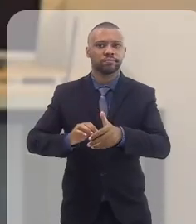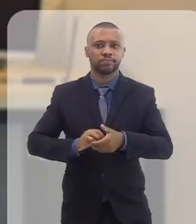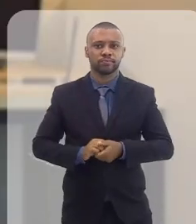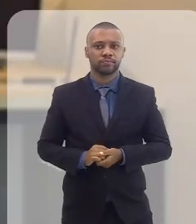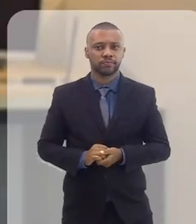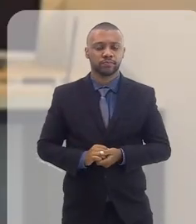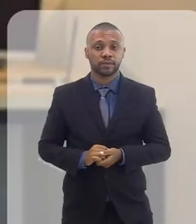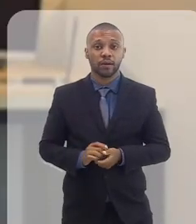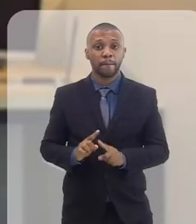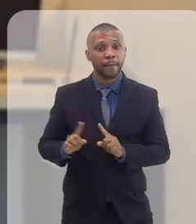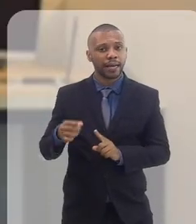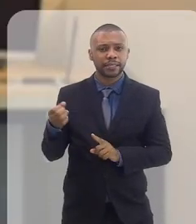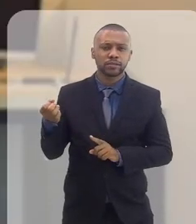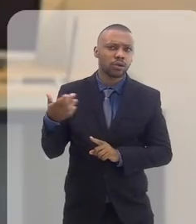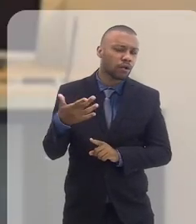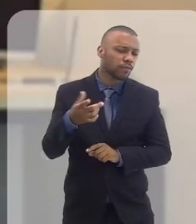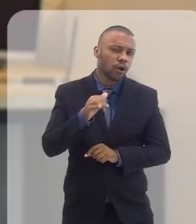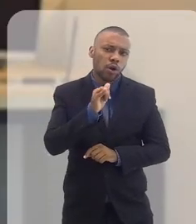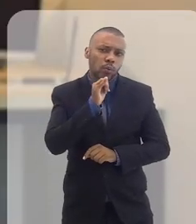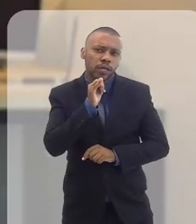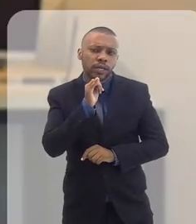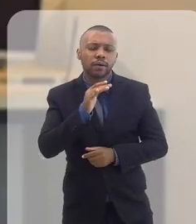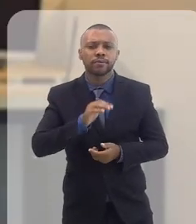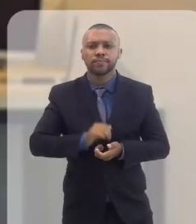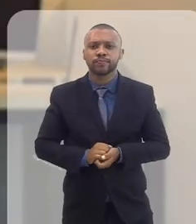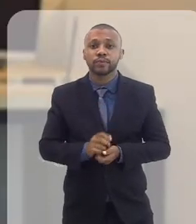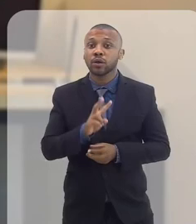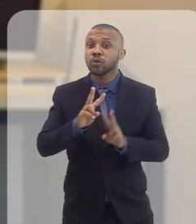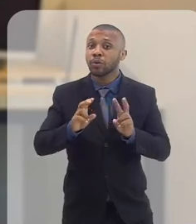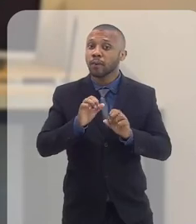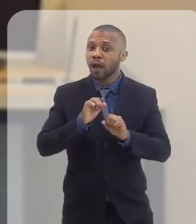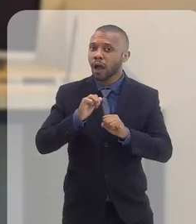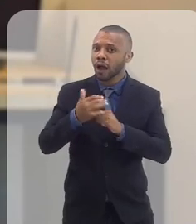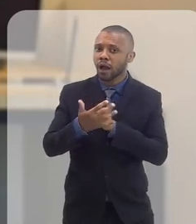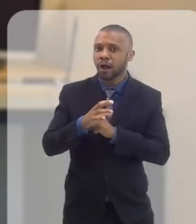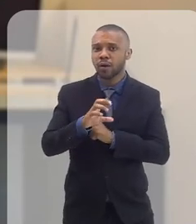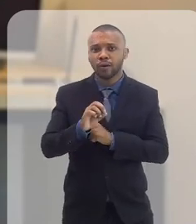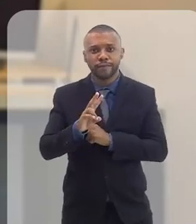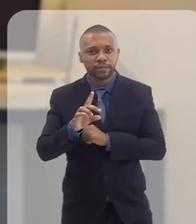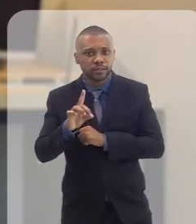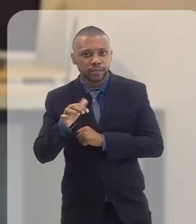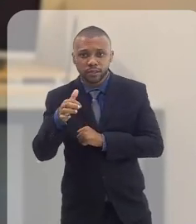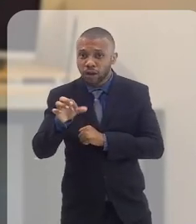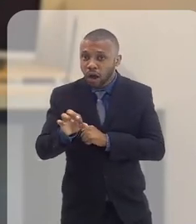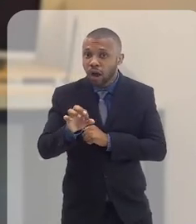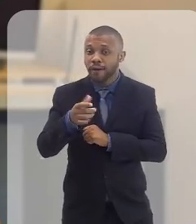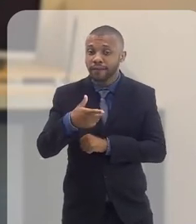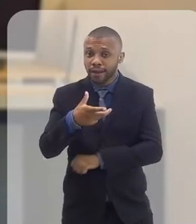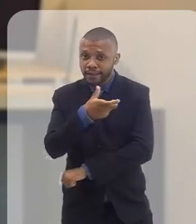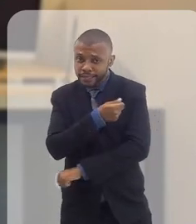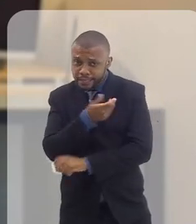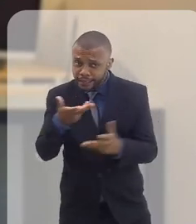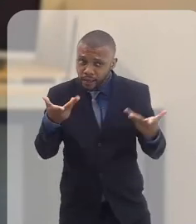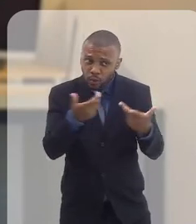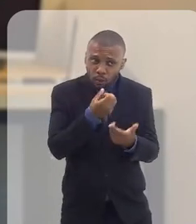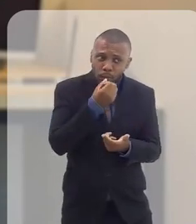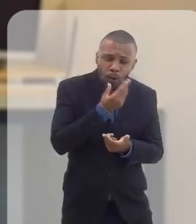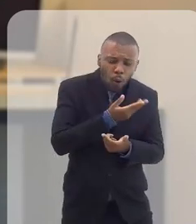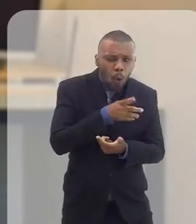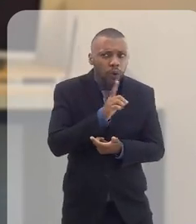mundo afora. O mais recente, por exemplo, é a questão da Covid-19, a eficácia